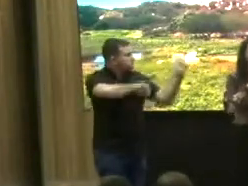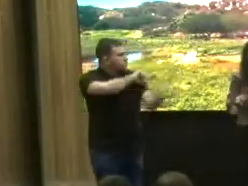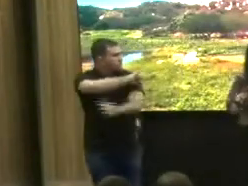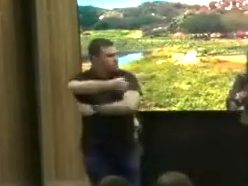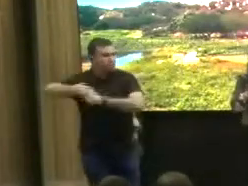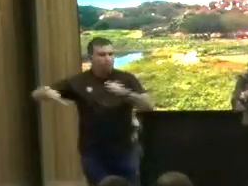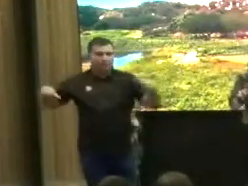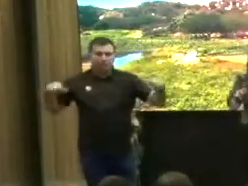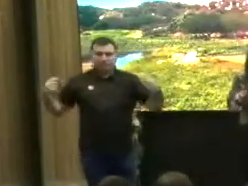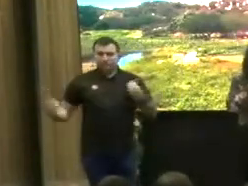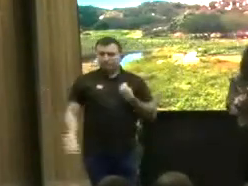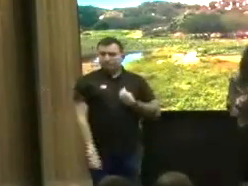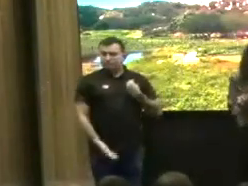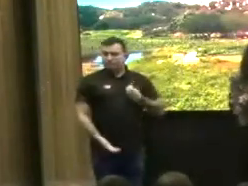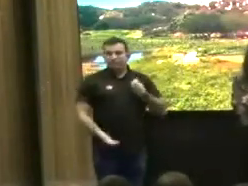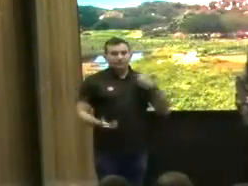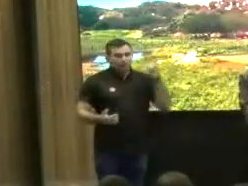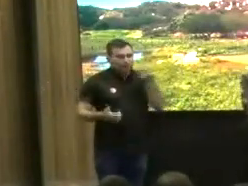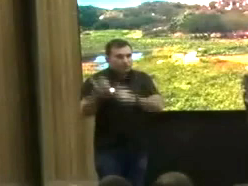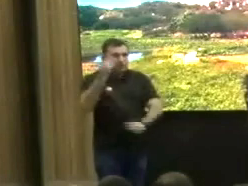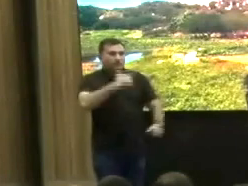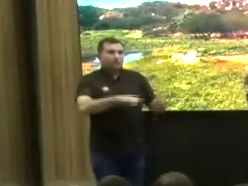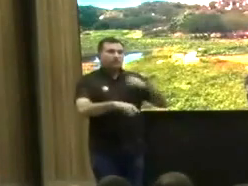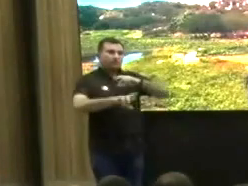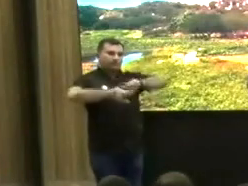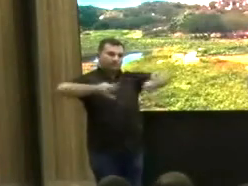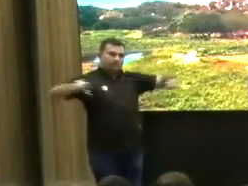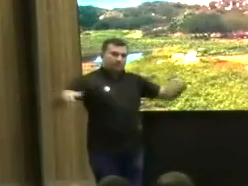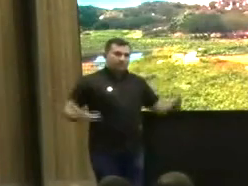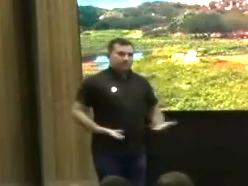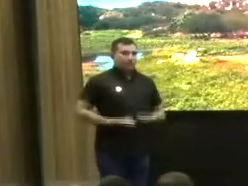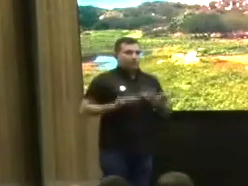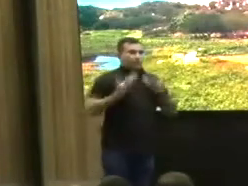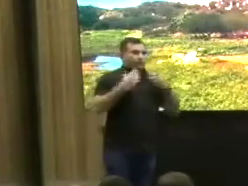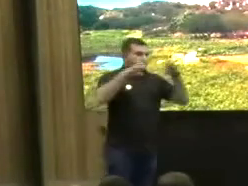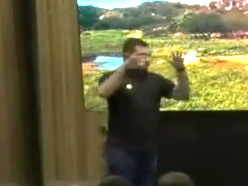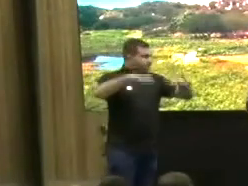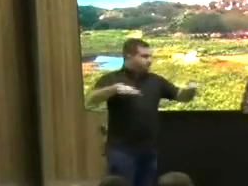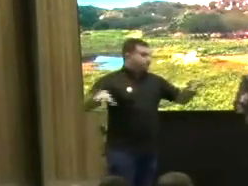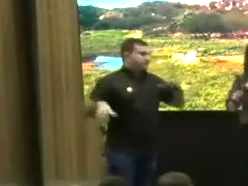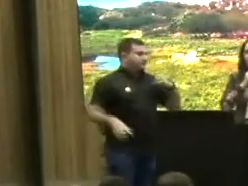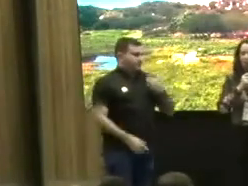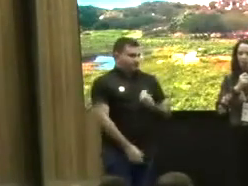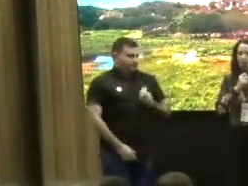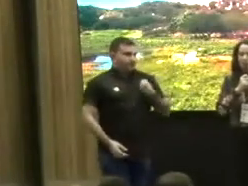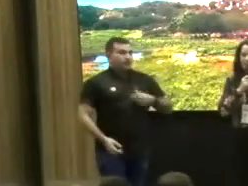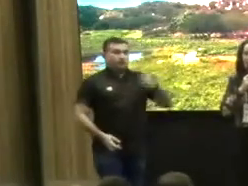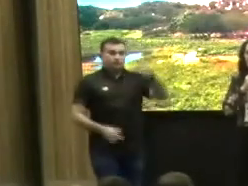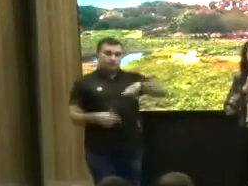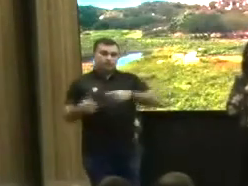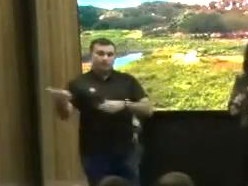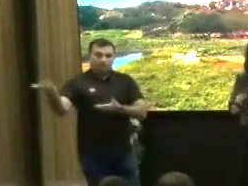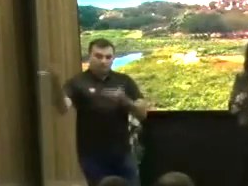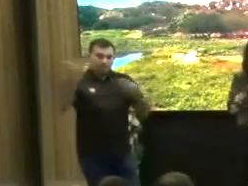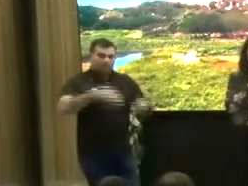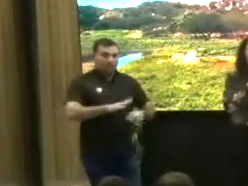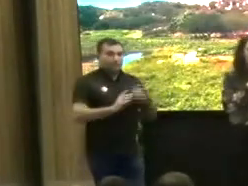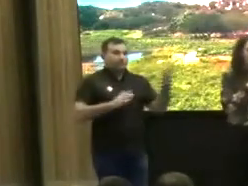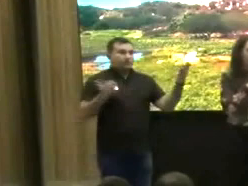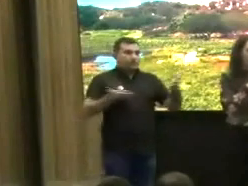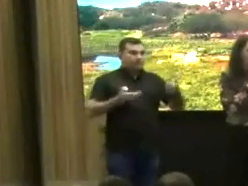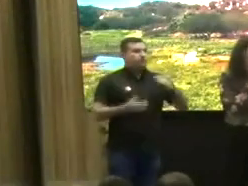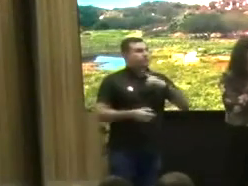em vida e toda a sua biodiversidade explode. Então, o convite para esse primeiro momento, para a reflexão, é que a